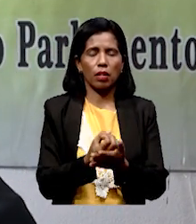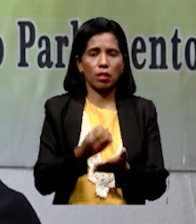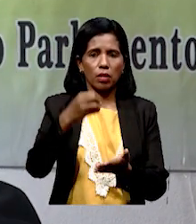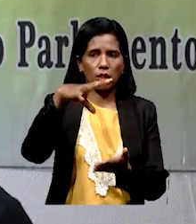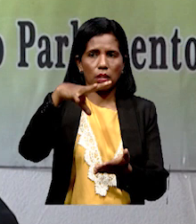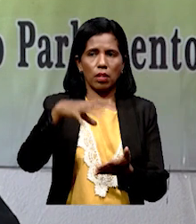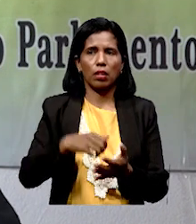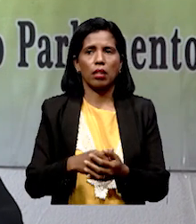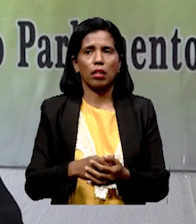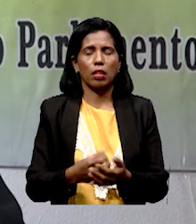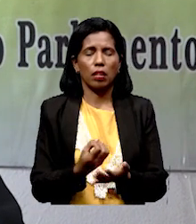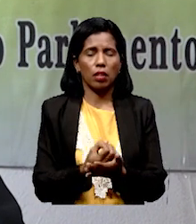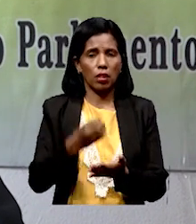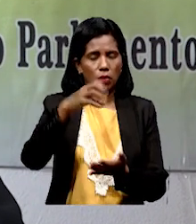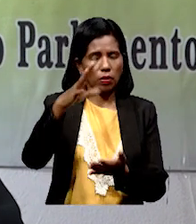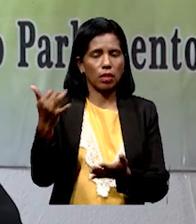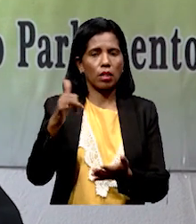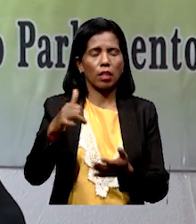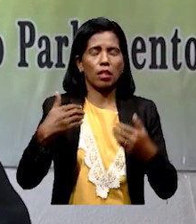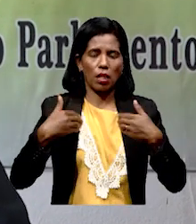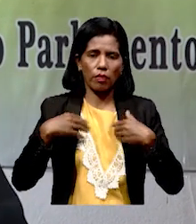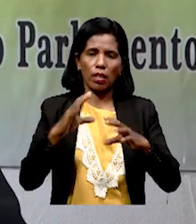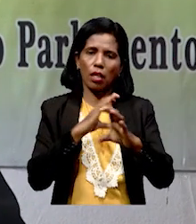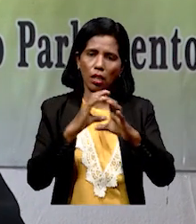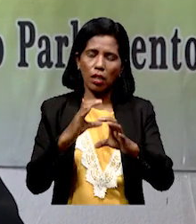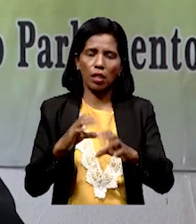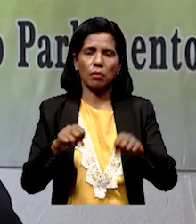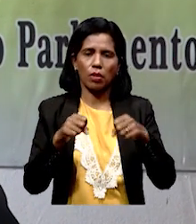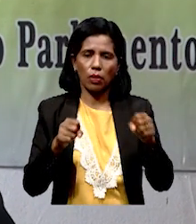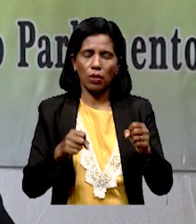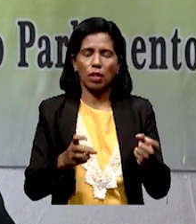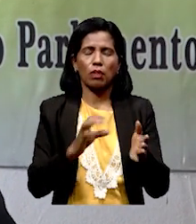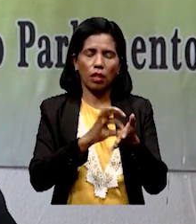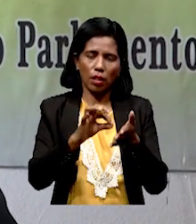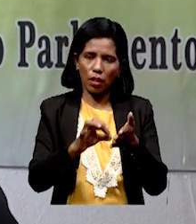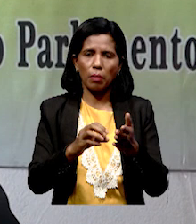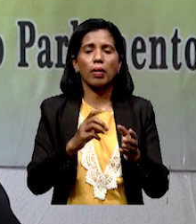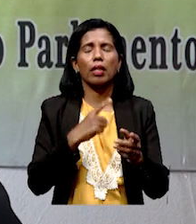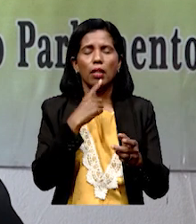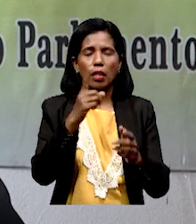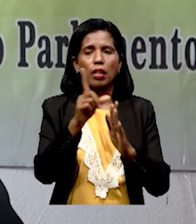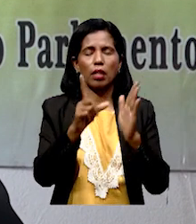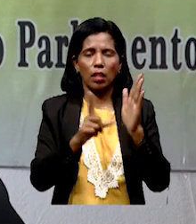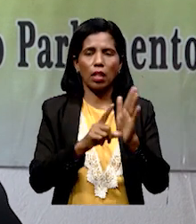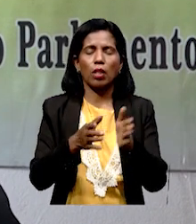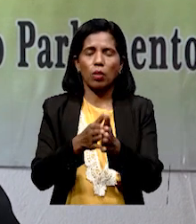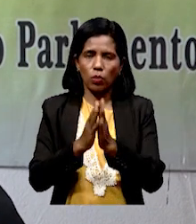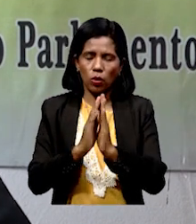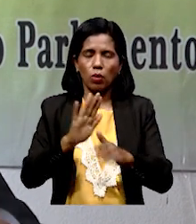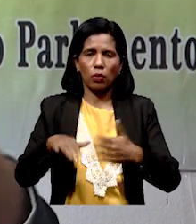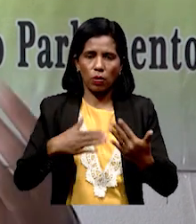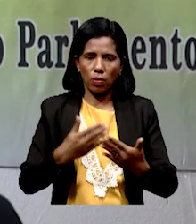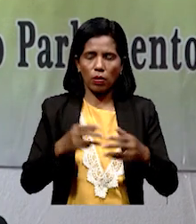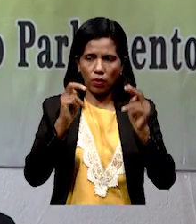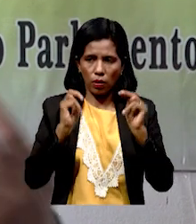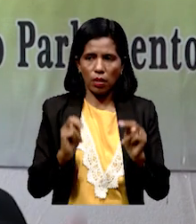beans riku o riku soin Sernian nebeke lei uso para o tutor de ser tem